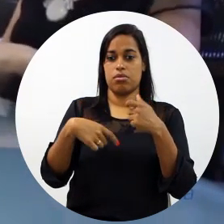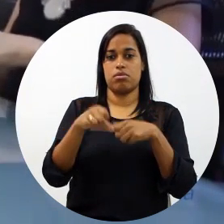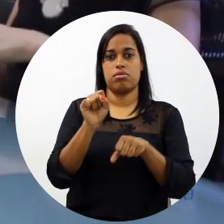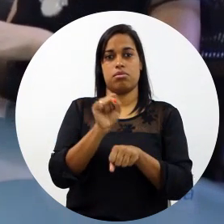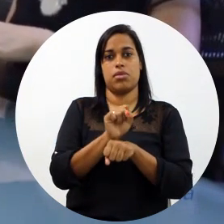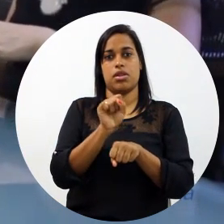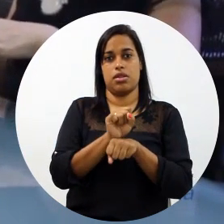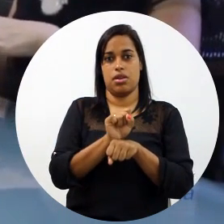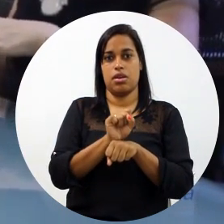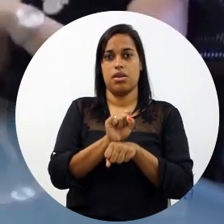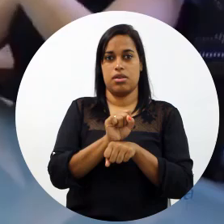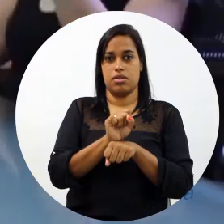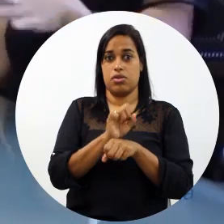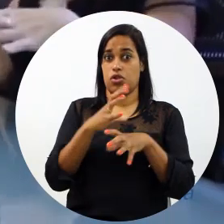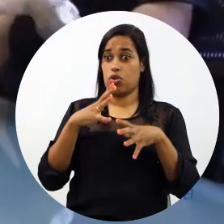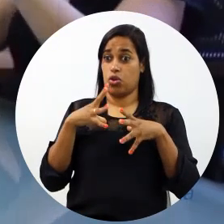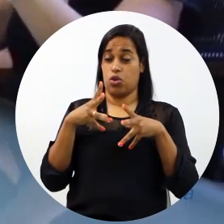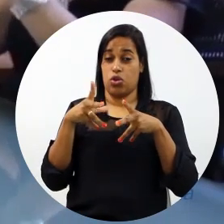parar.